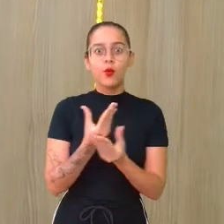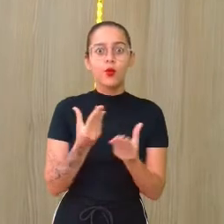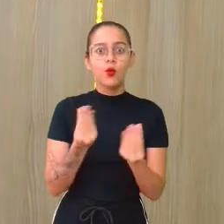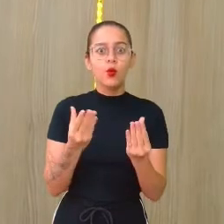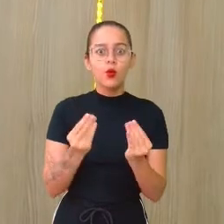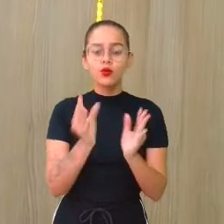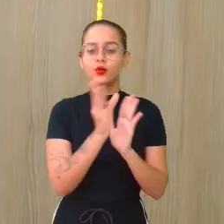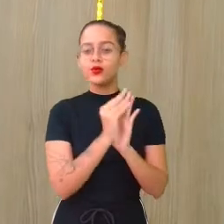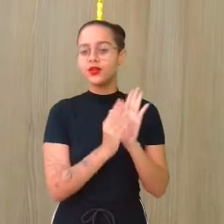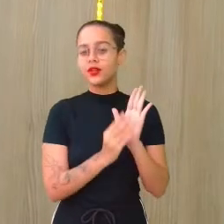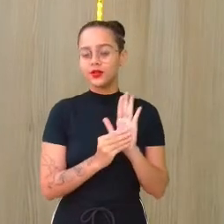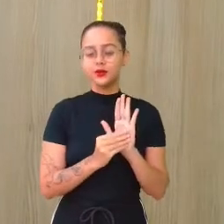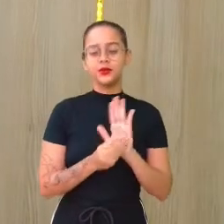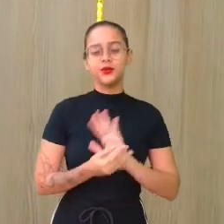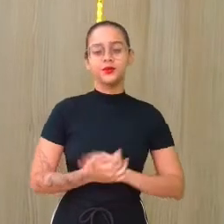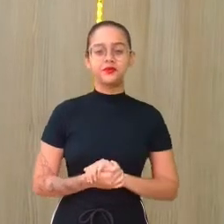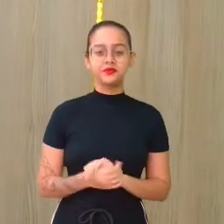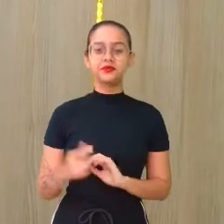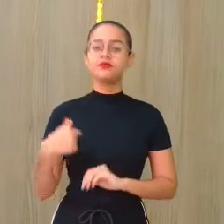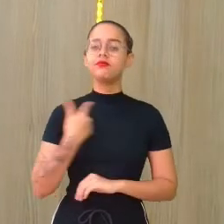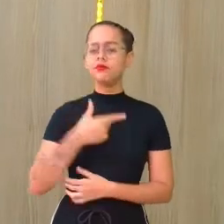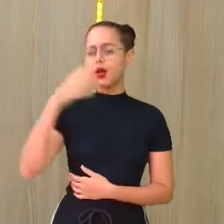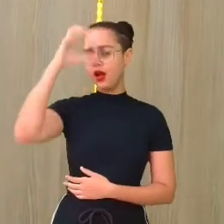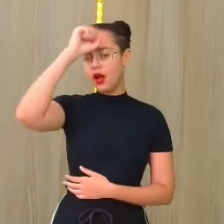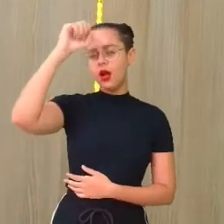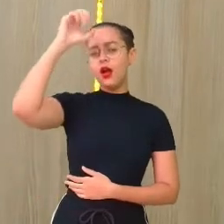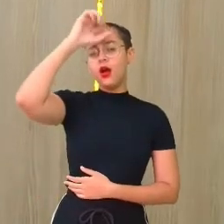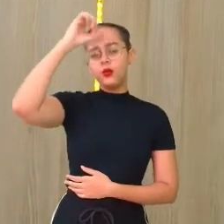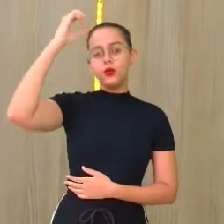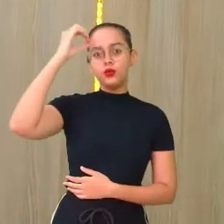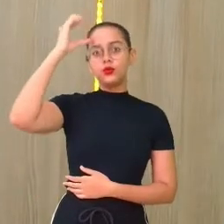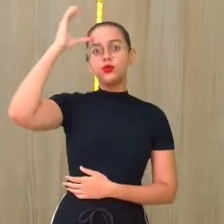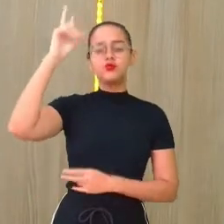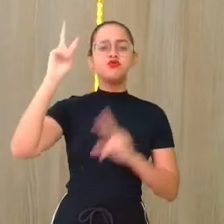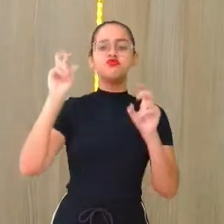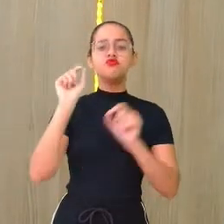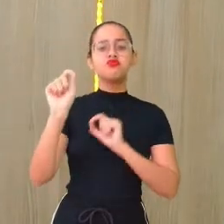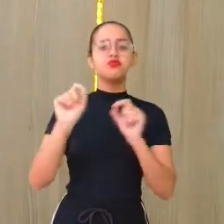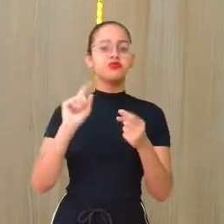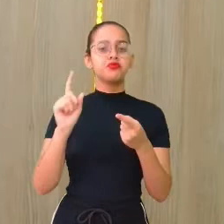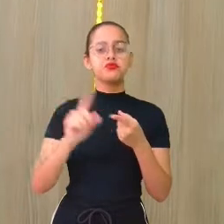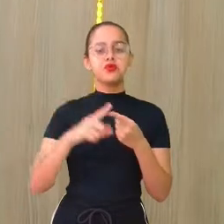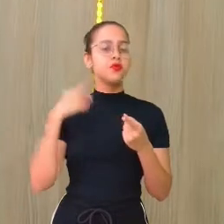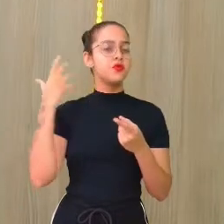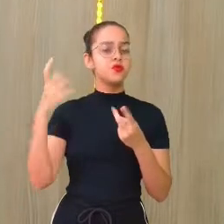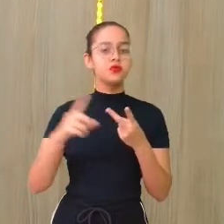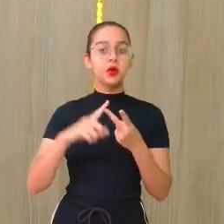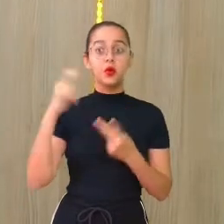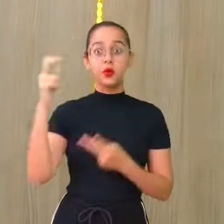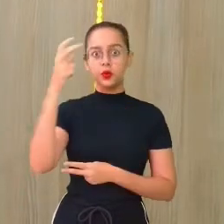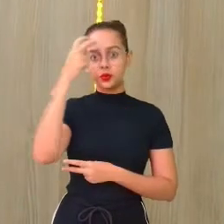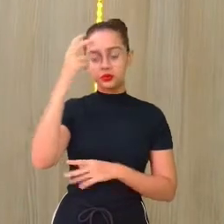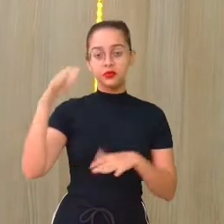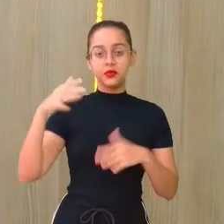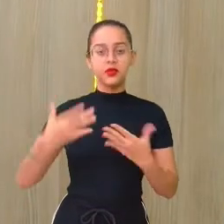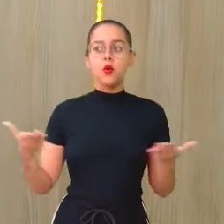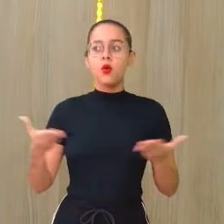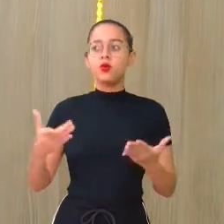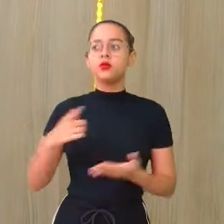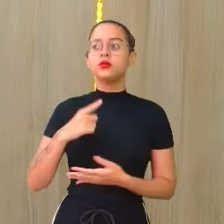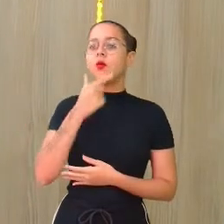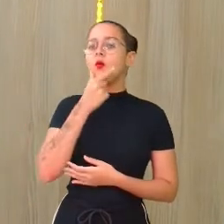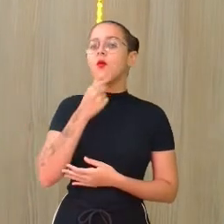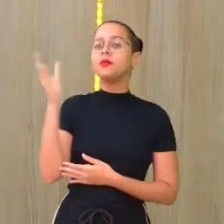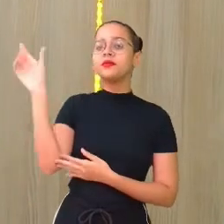bastante conteúdo para a gente aprender mais sobre música, sobre cultura. Então, eu tenho hoje aqui